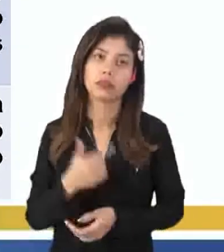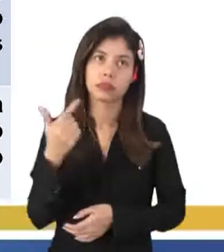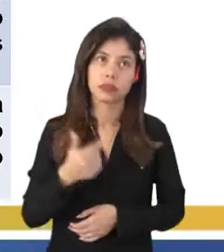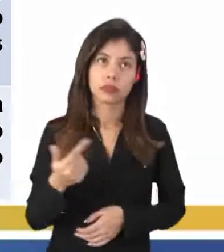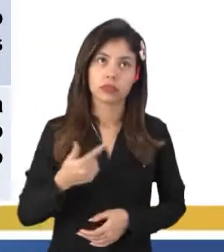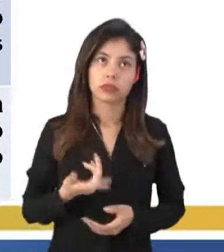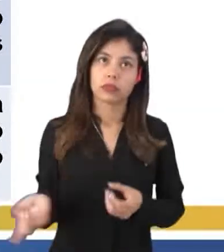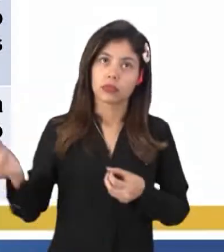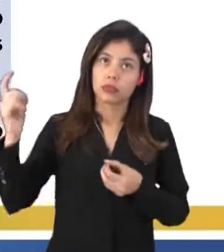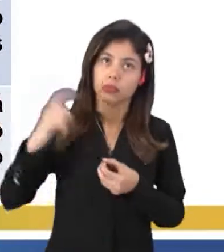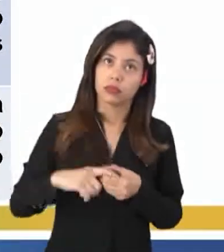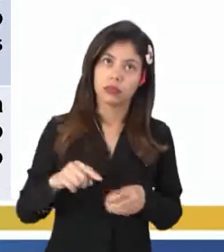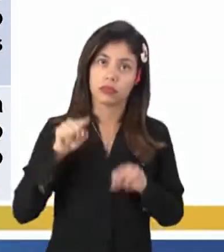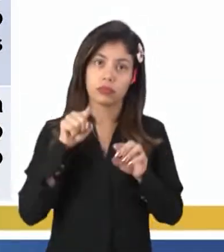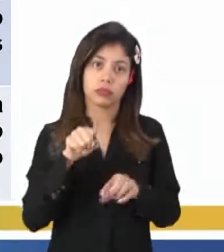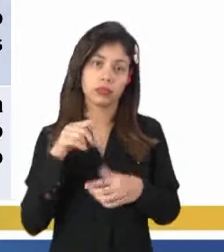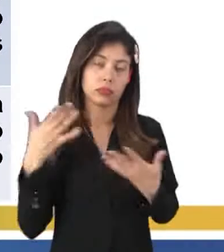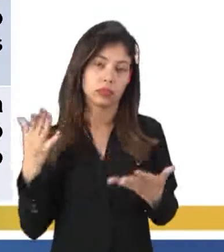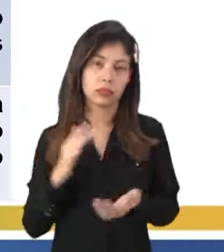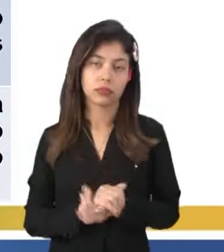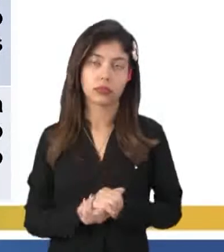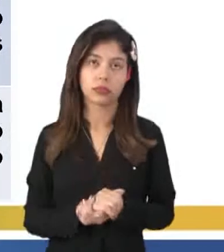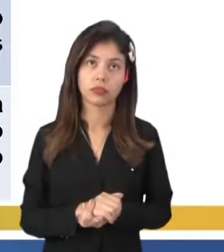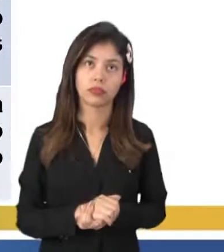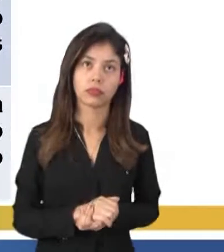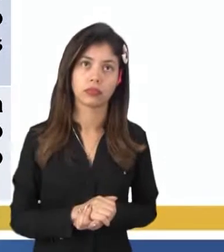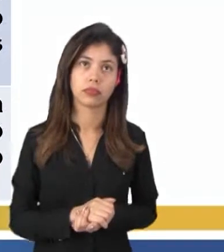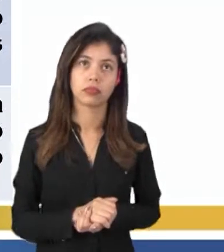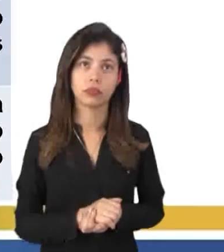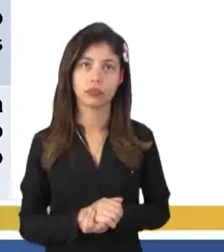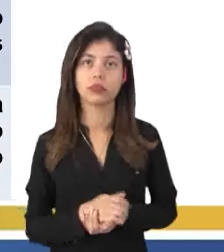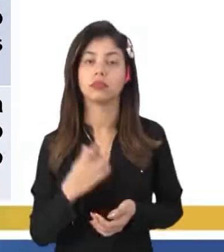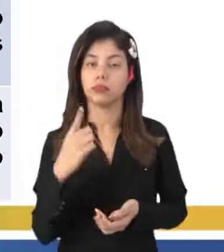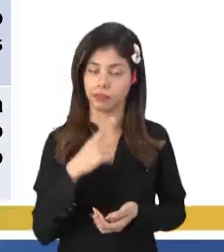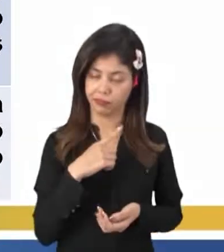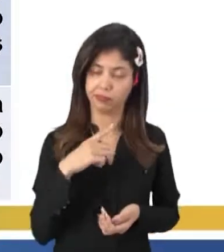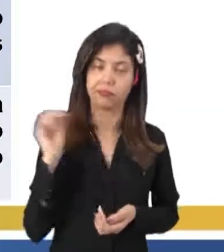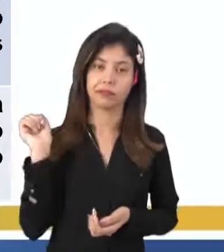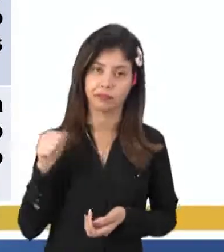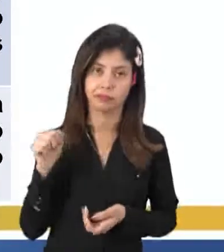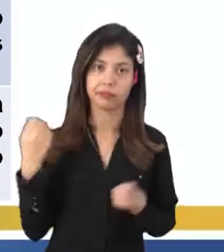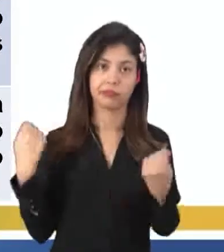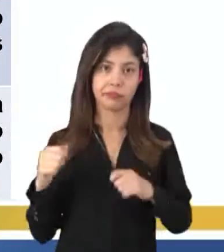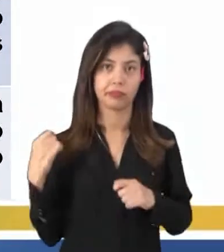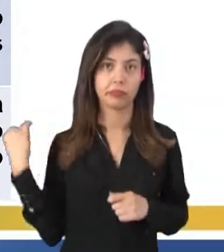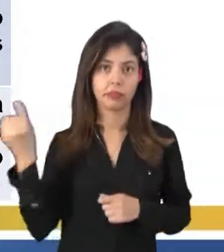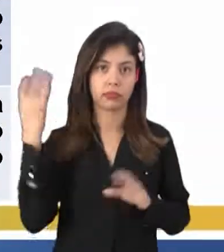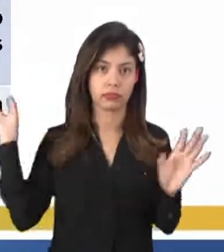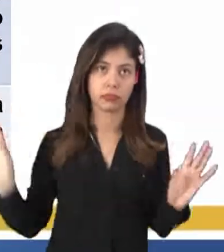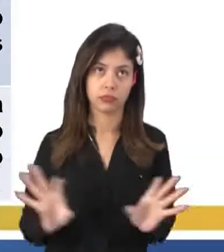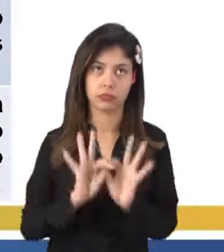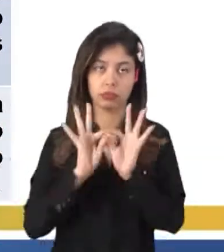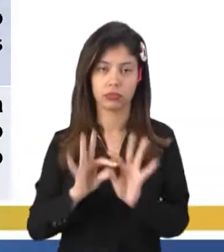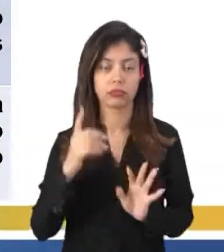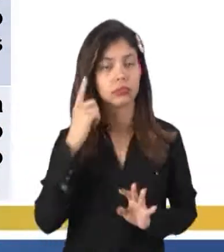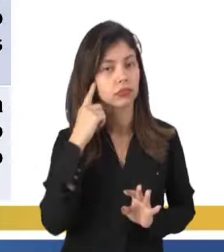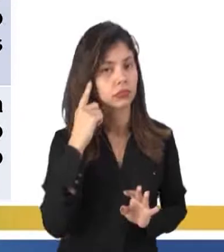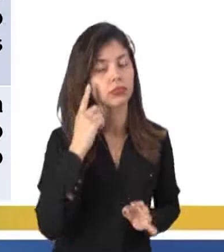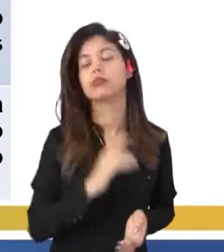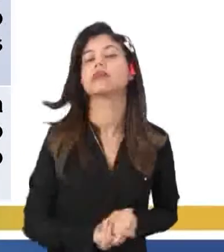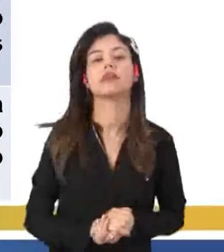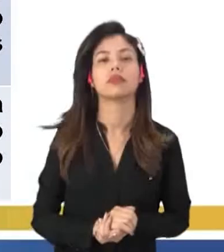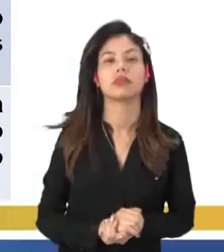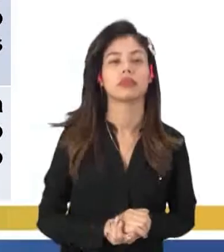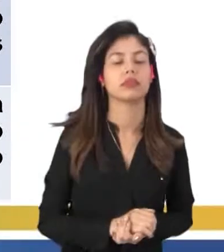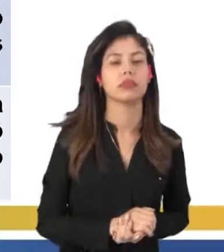ele ressalta que isso quer dizer que existe necessariamente uma ligação entre os seus pensamentos e